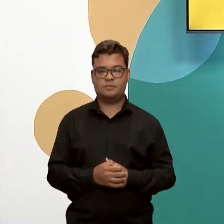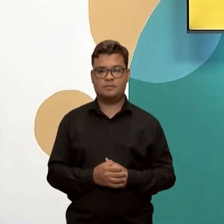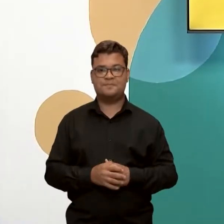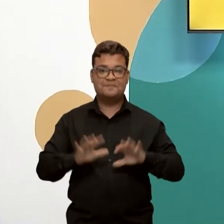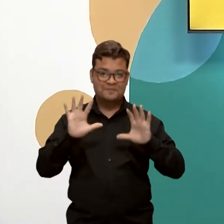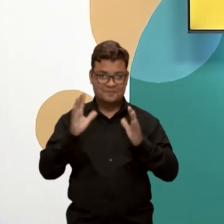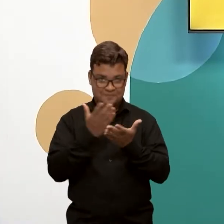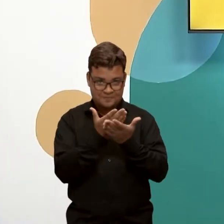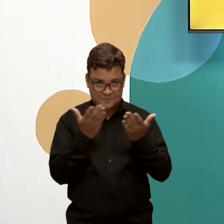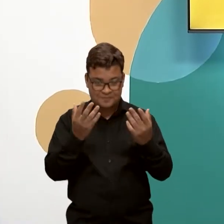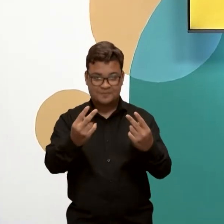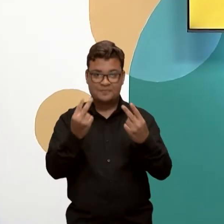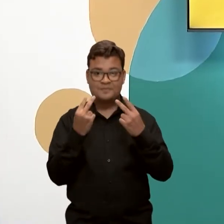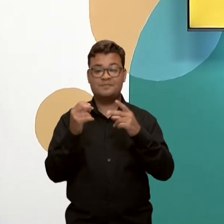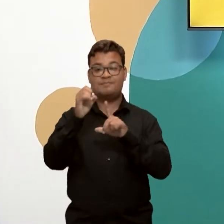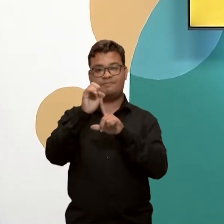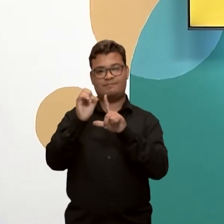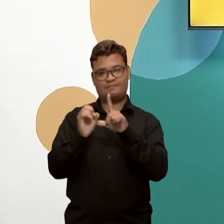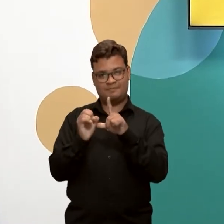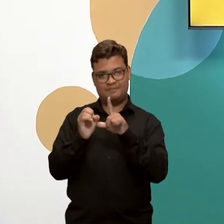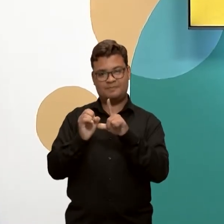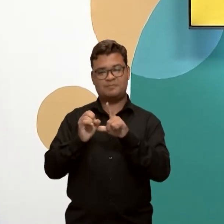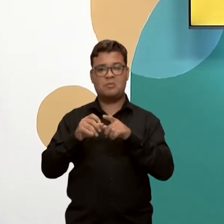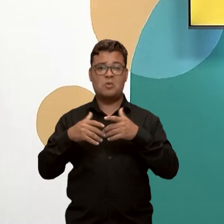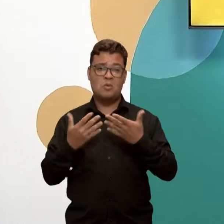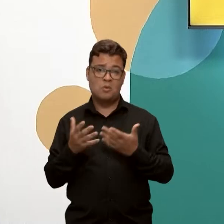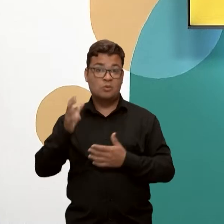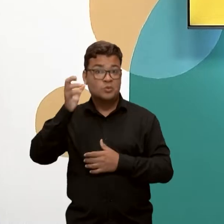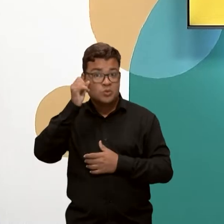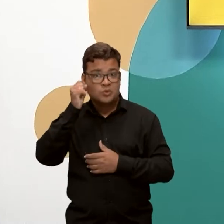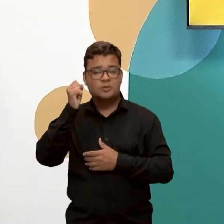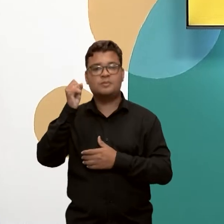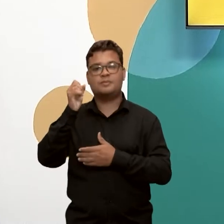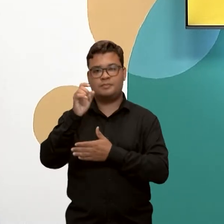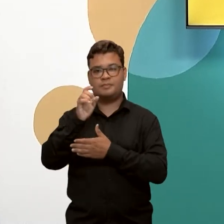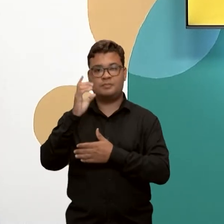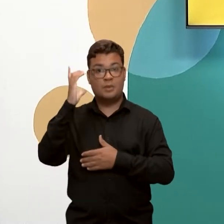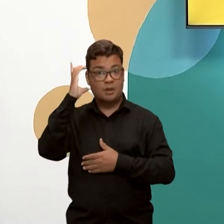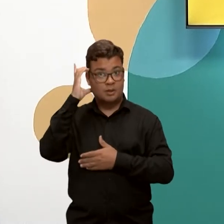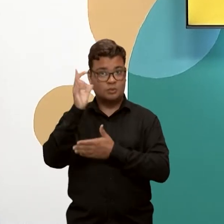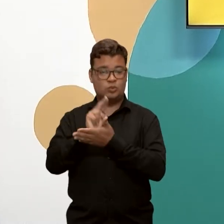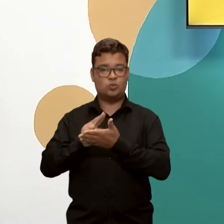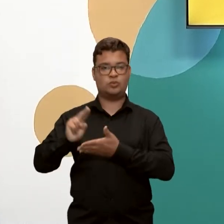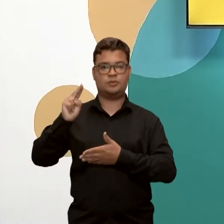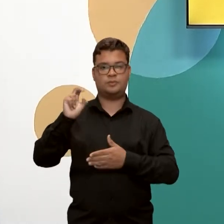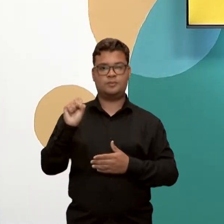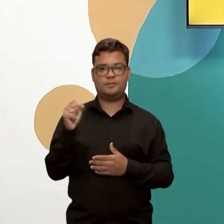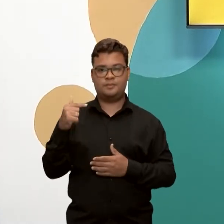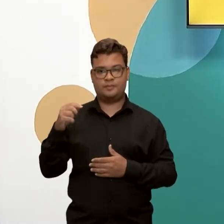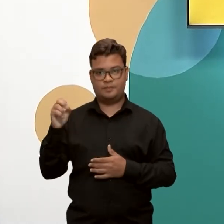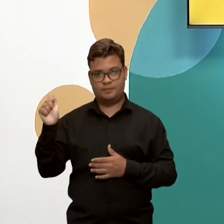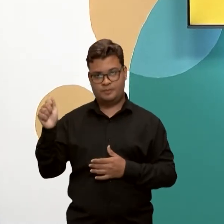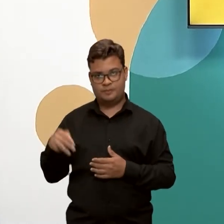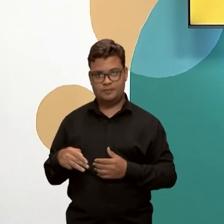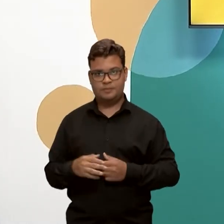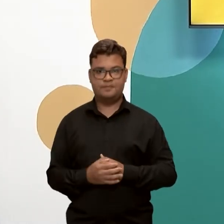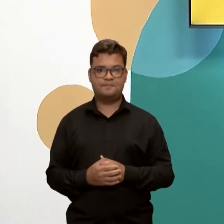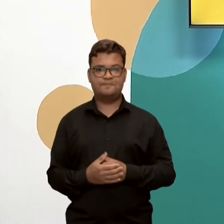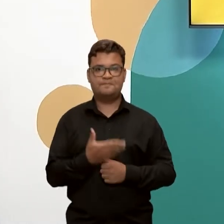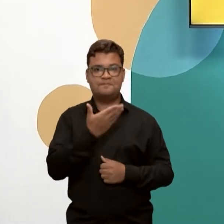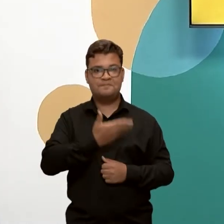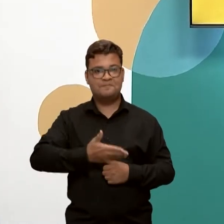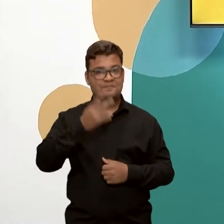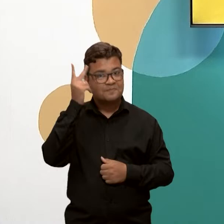Olá para você que nos acompanha na TV UFG ou nos escuta pela Rádio Universitária 870 AM. Eu sou a